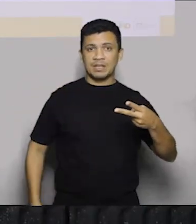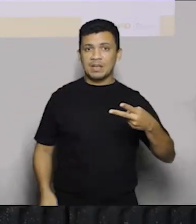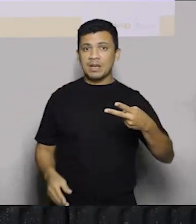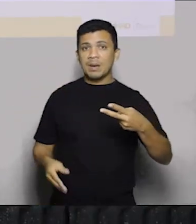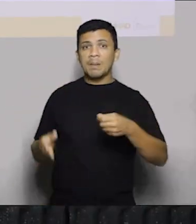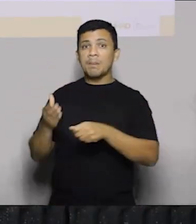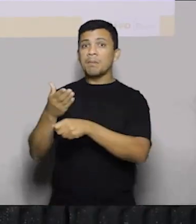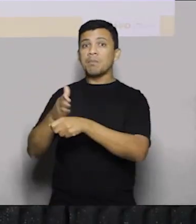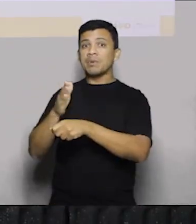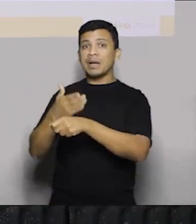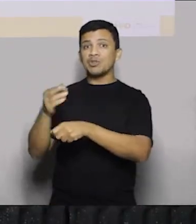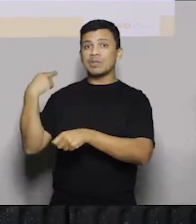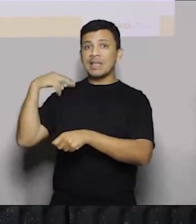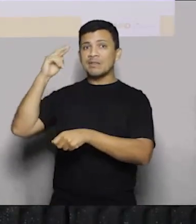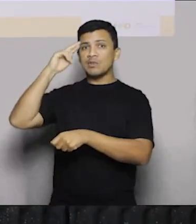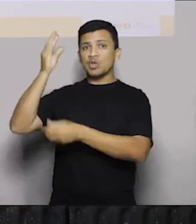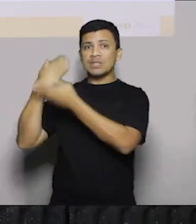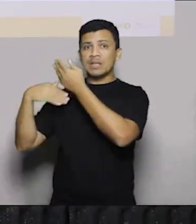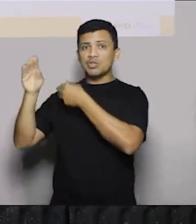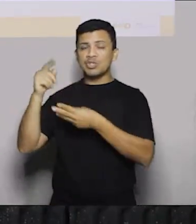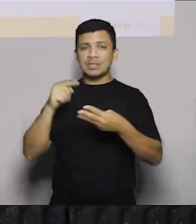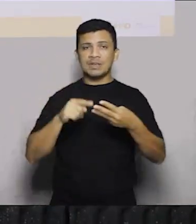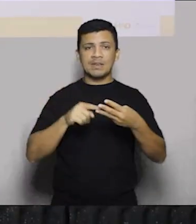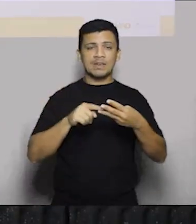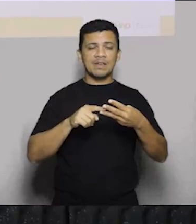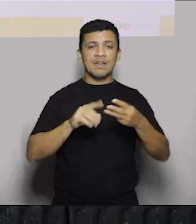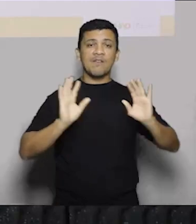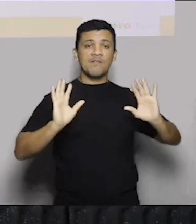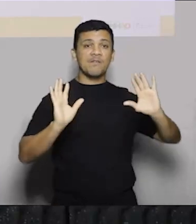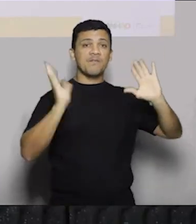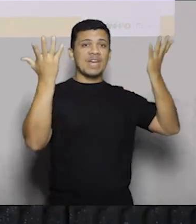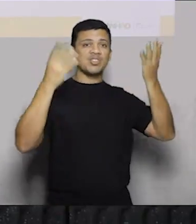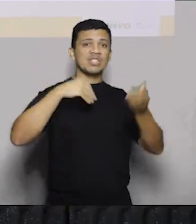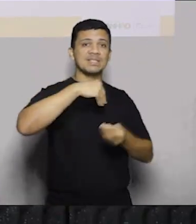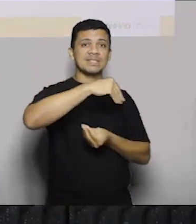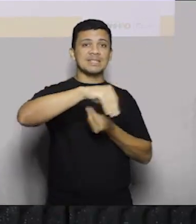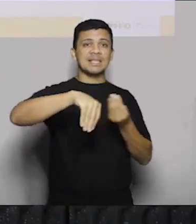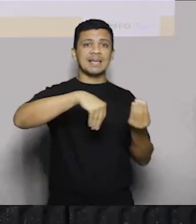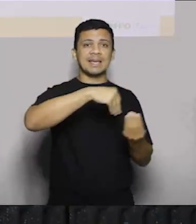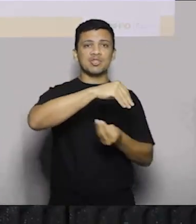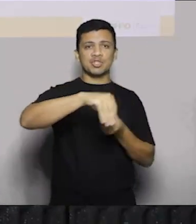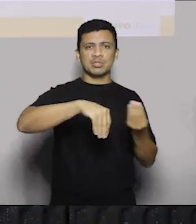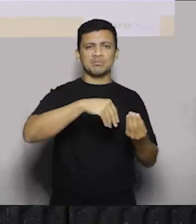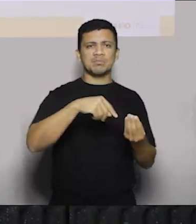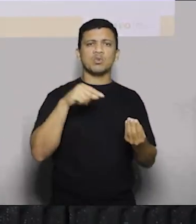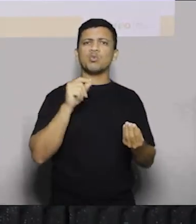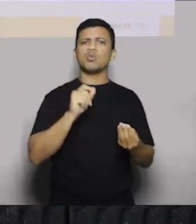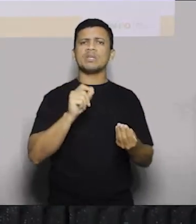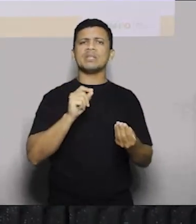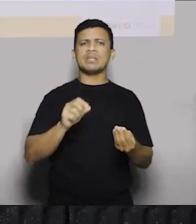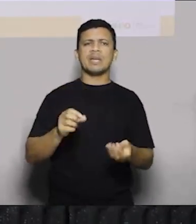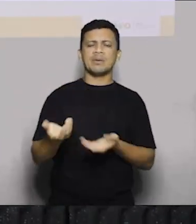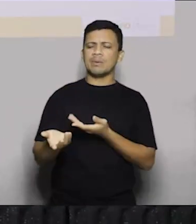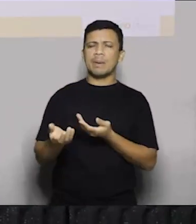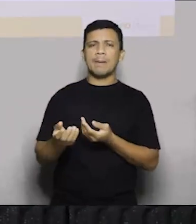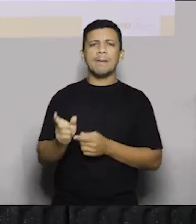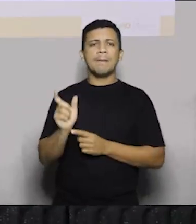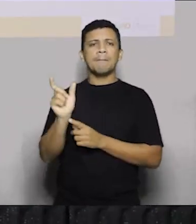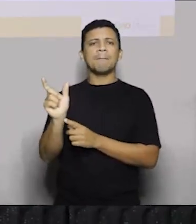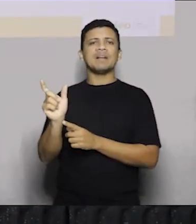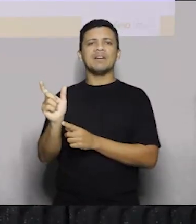antigas práticas e festa sincrética, beleza? O que é sincrética? A palavra sincrética deriva da